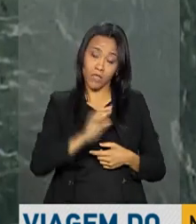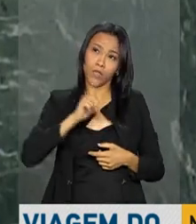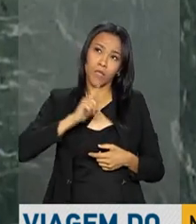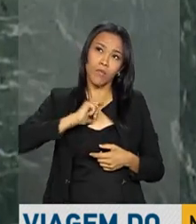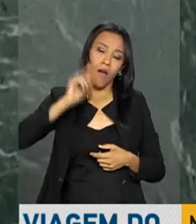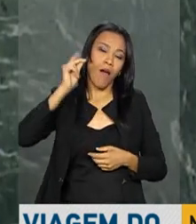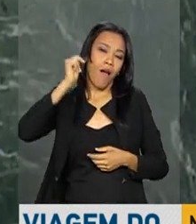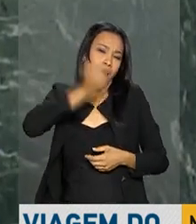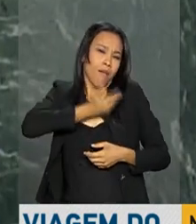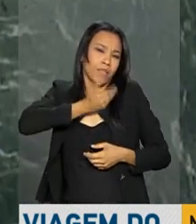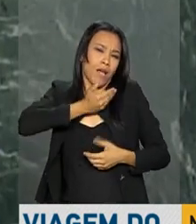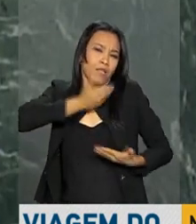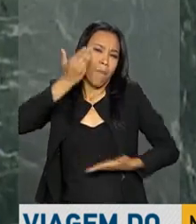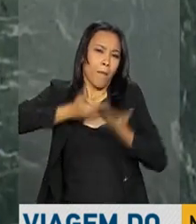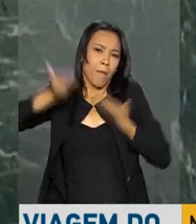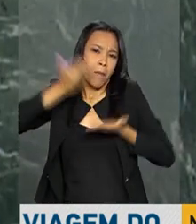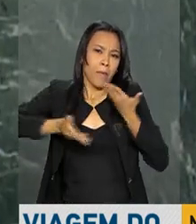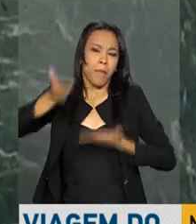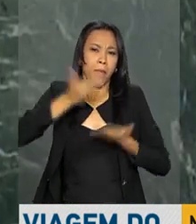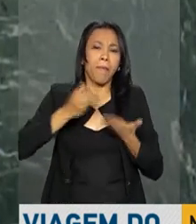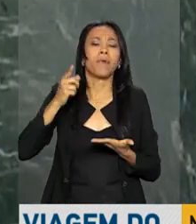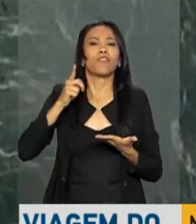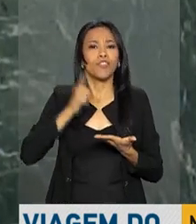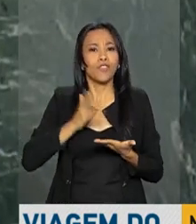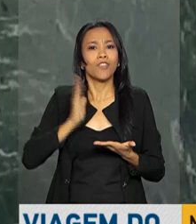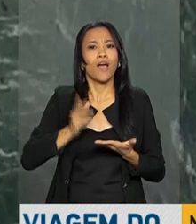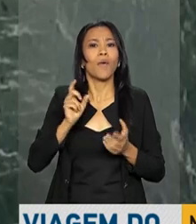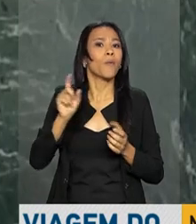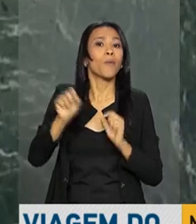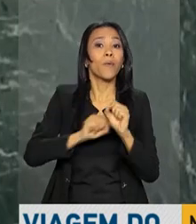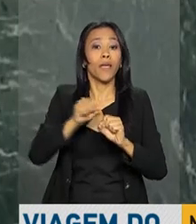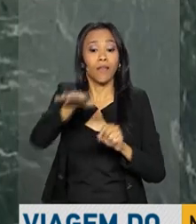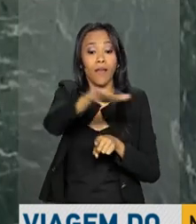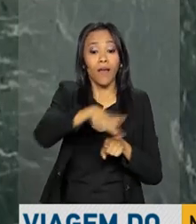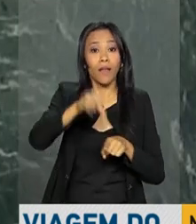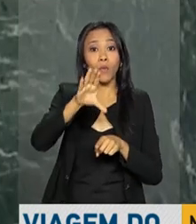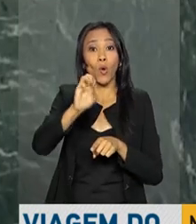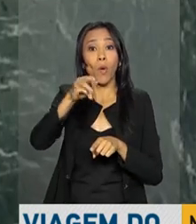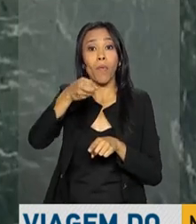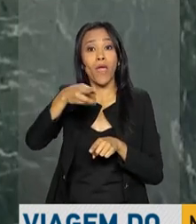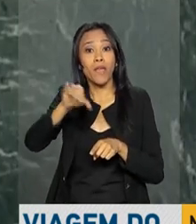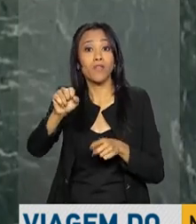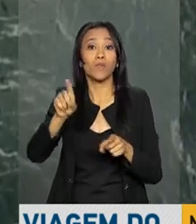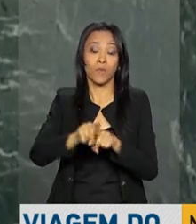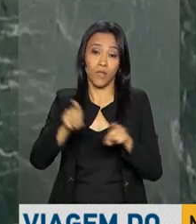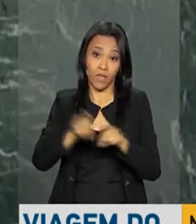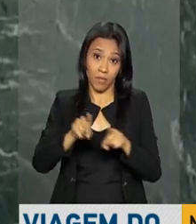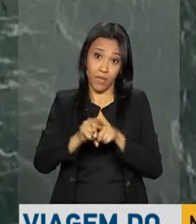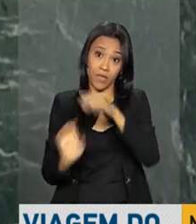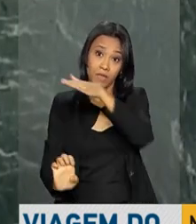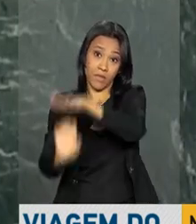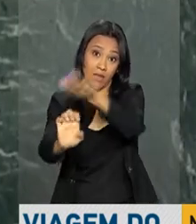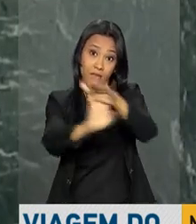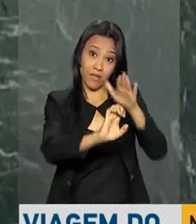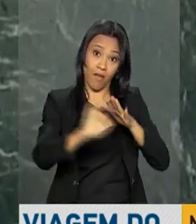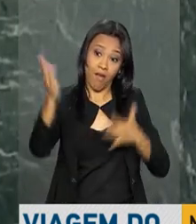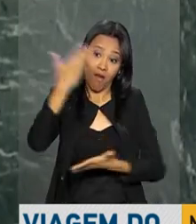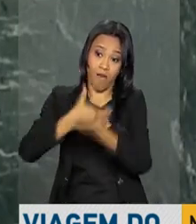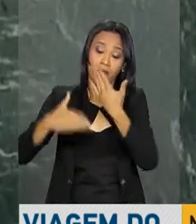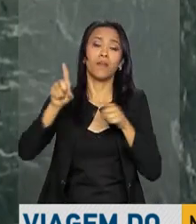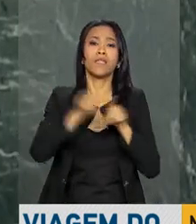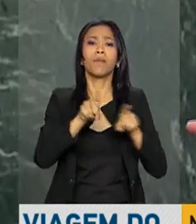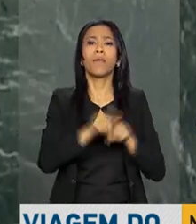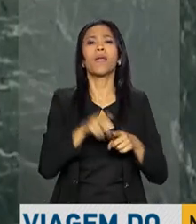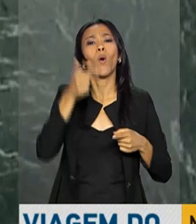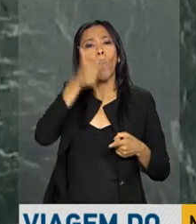amizades, tratamos de incrementar os fluxos de comércio e investimentos. E também na Ásia-Pacífico,